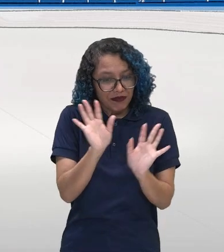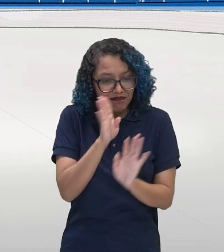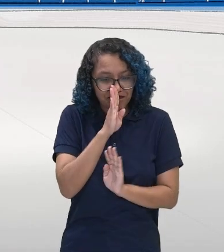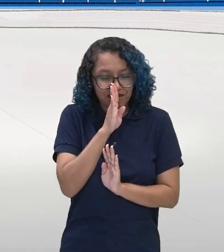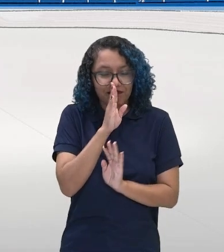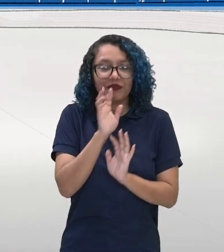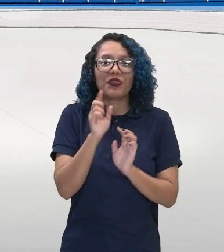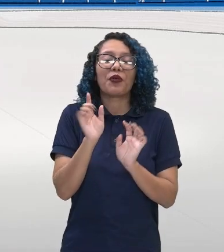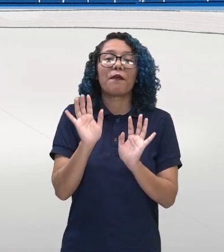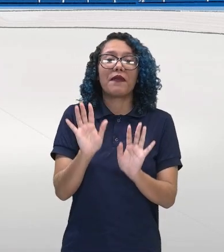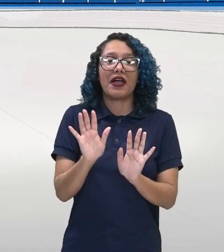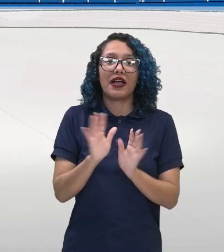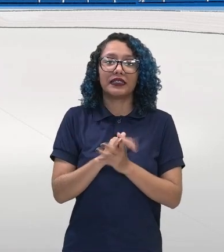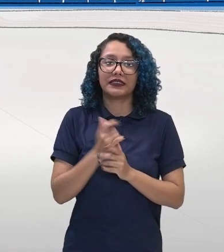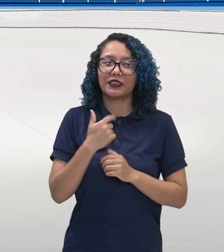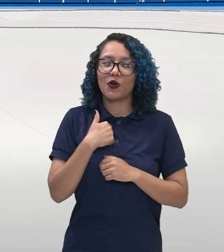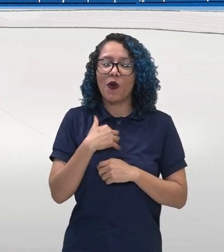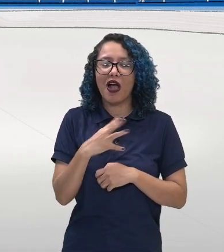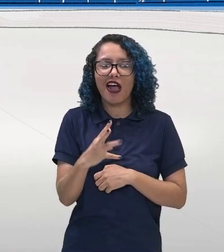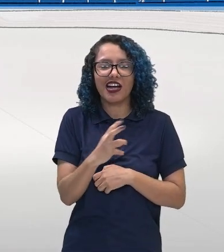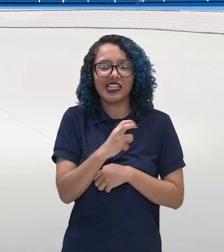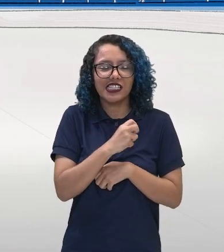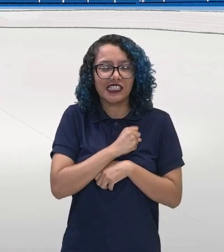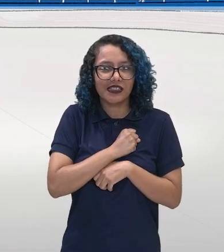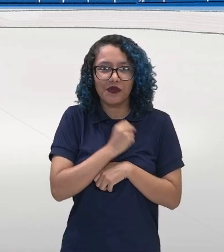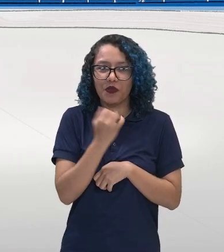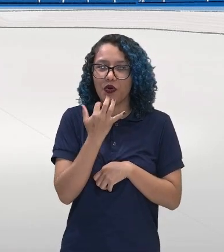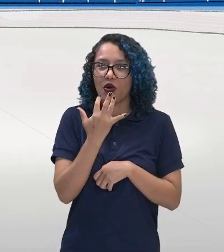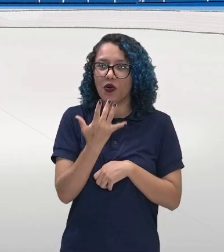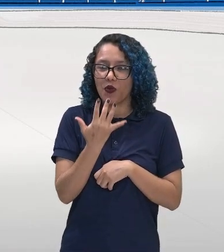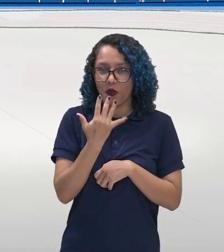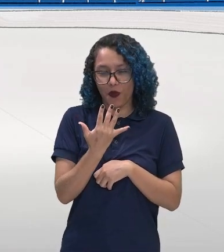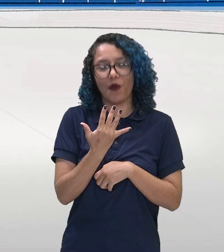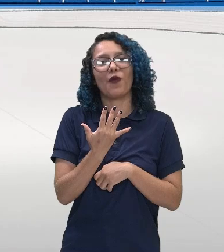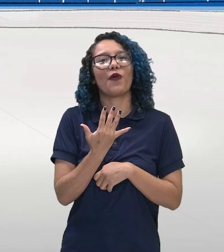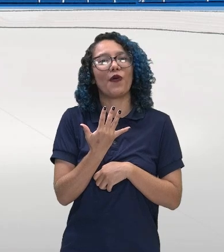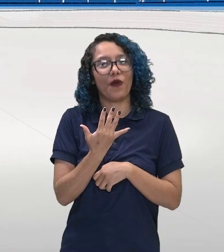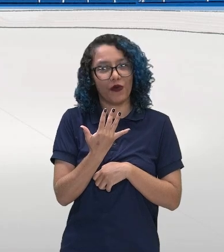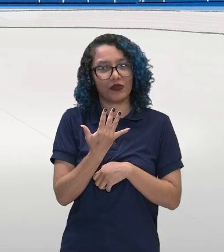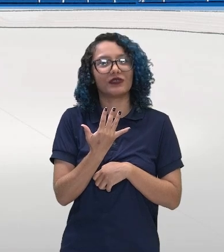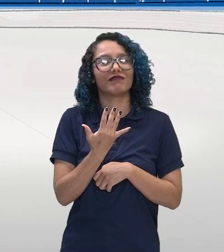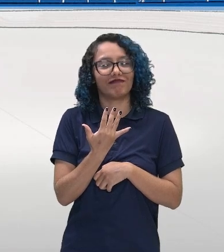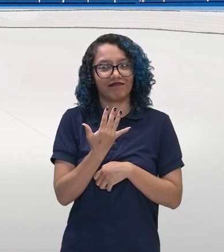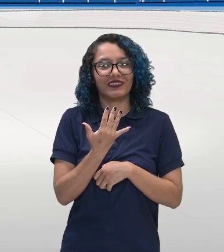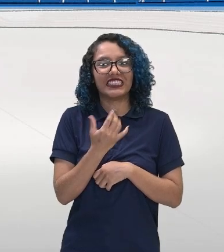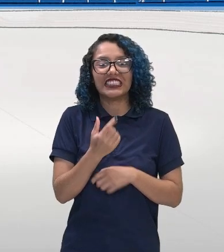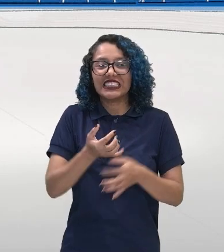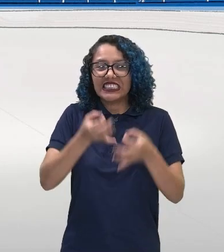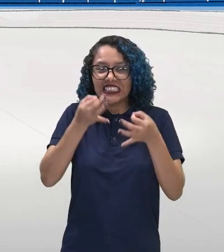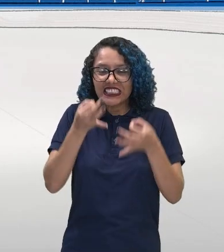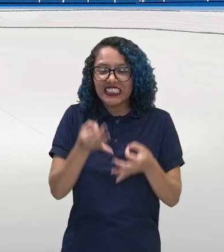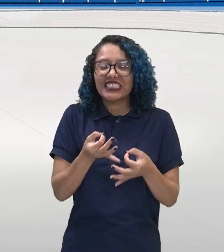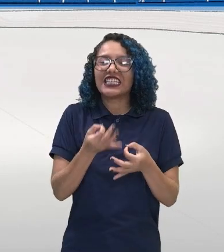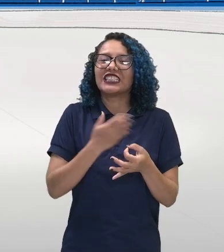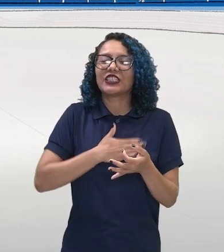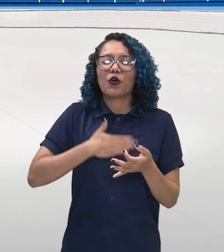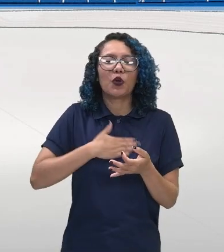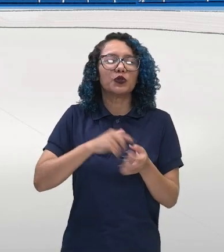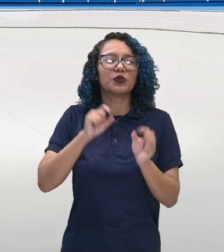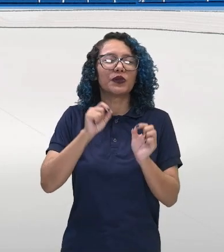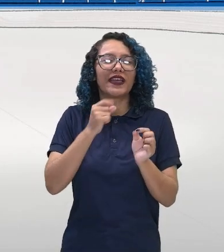Mas a professora Lúcia tem assim um amor por uma cor. E com certeza o que rege a minha vida é o sangue, não é